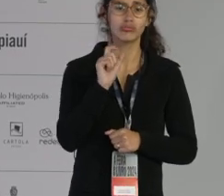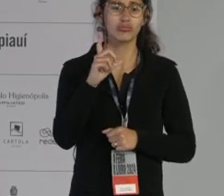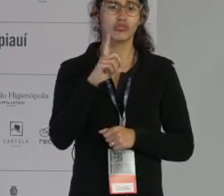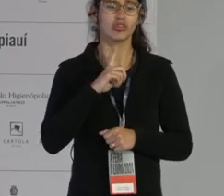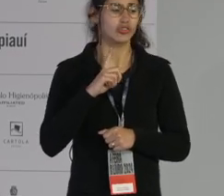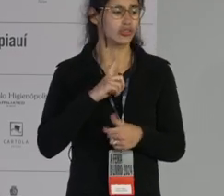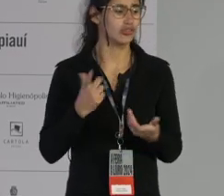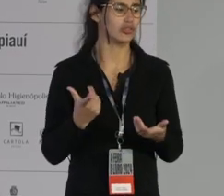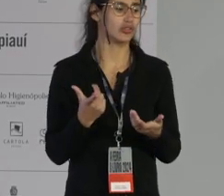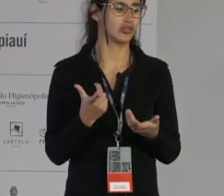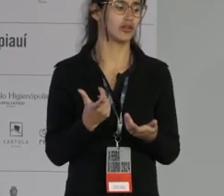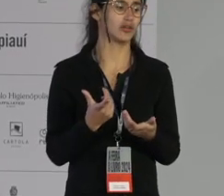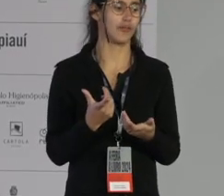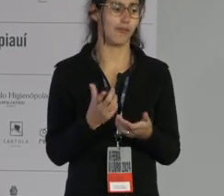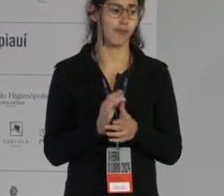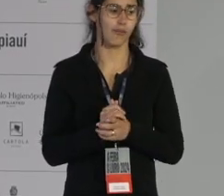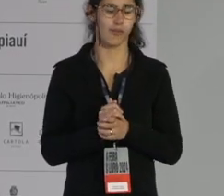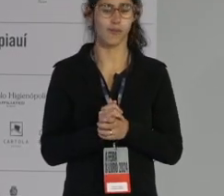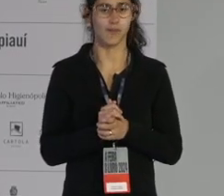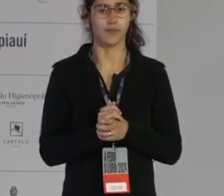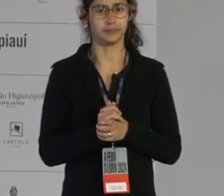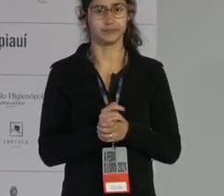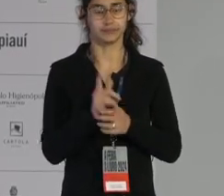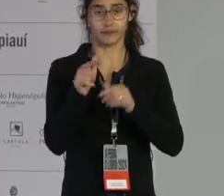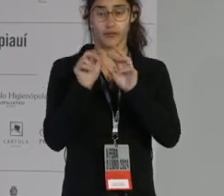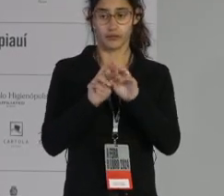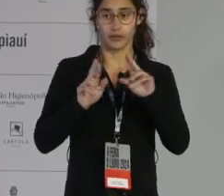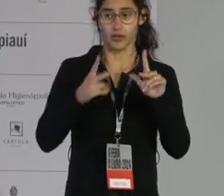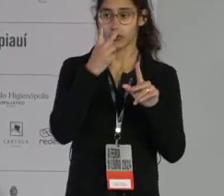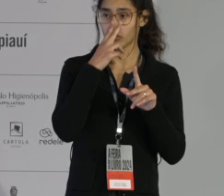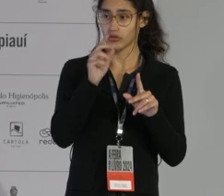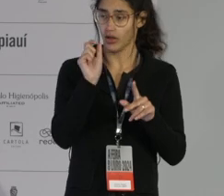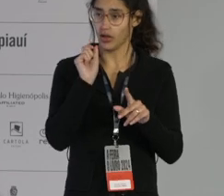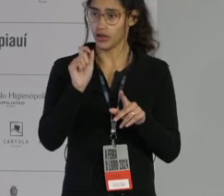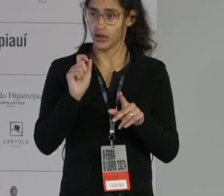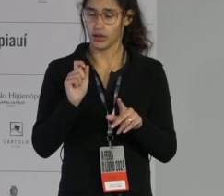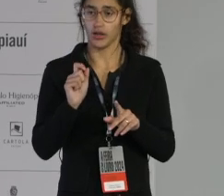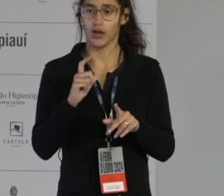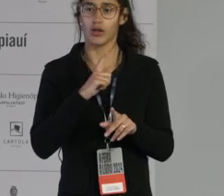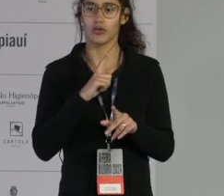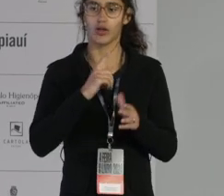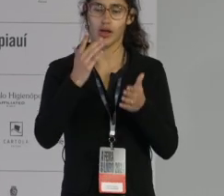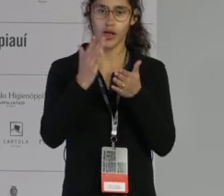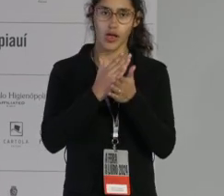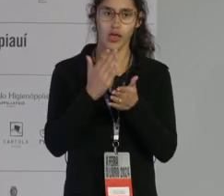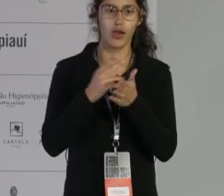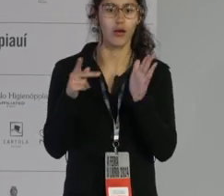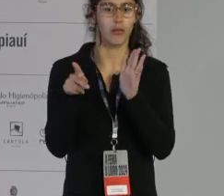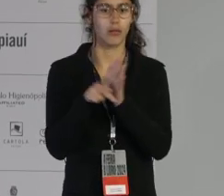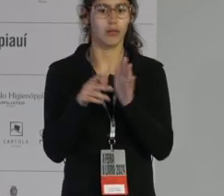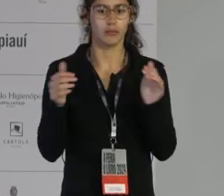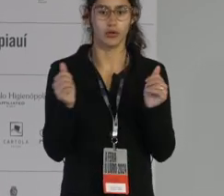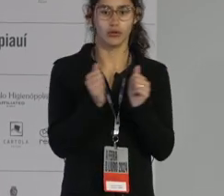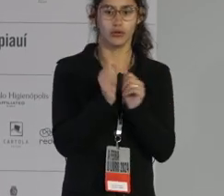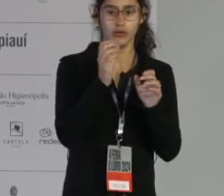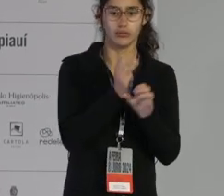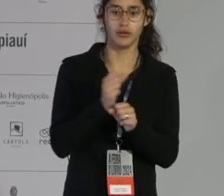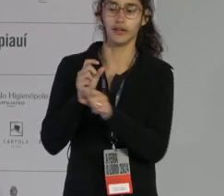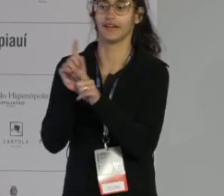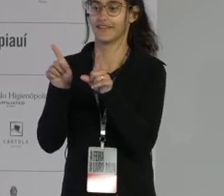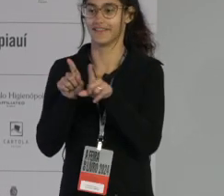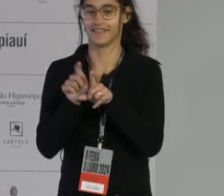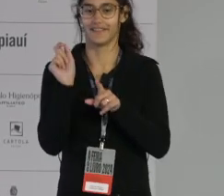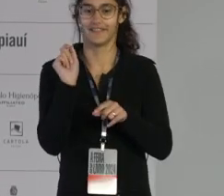tinham, apesar de serem diferentes, eu achei que eles tinham um livro ali, daí juntei